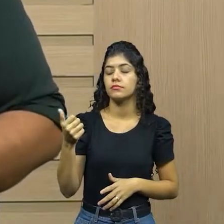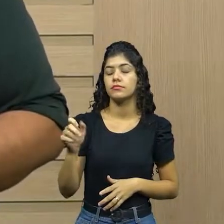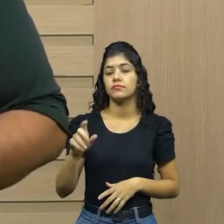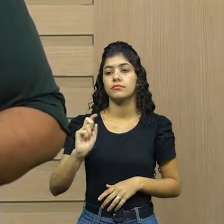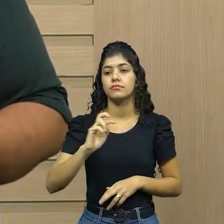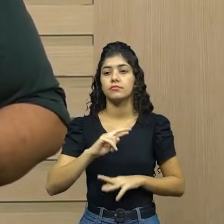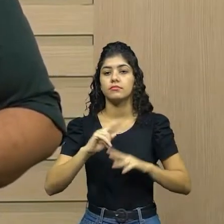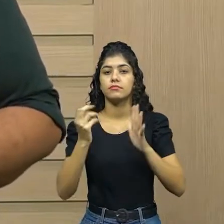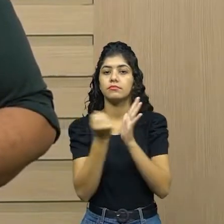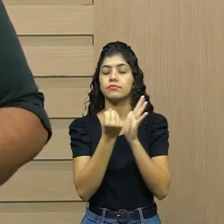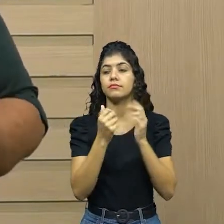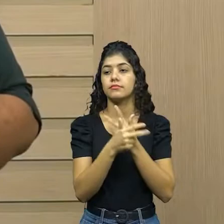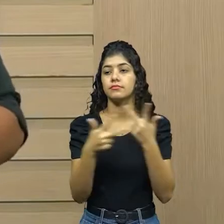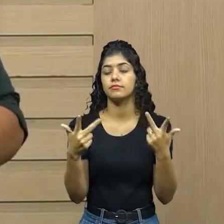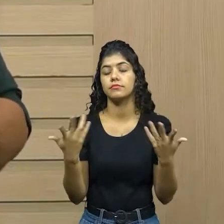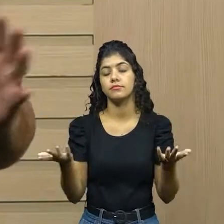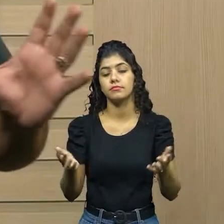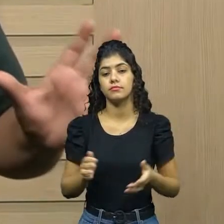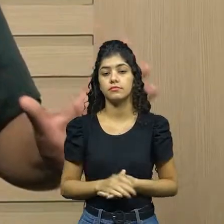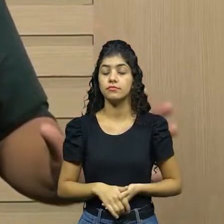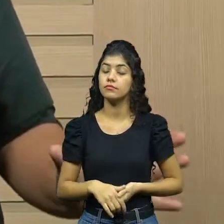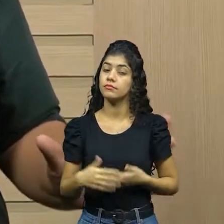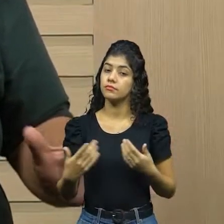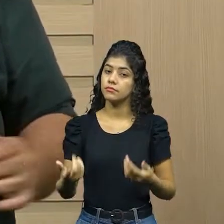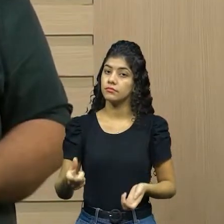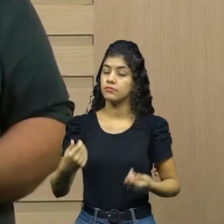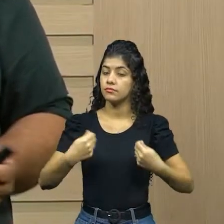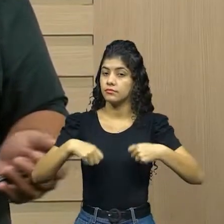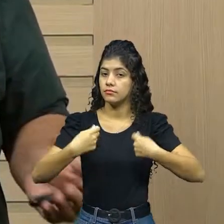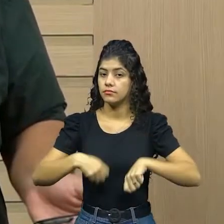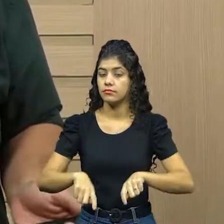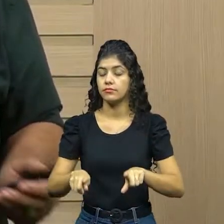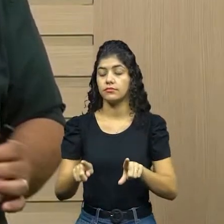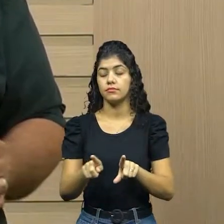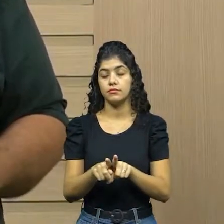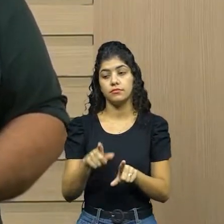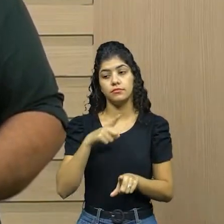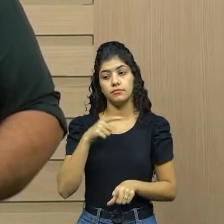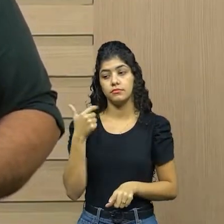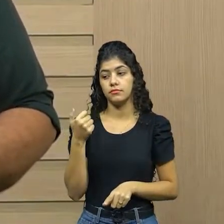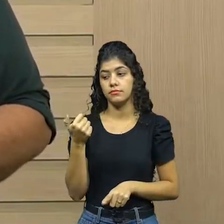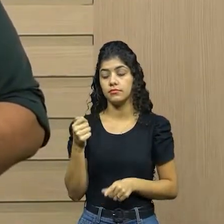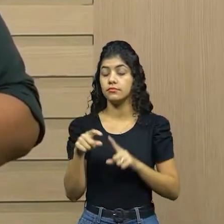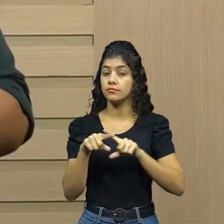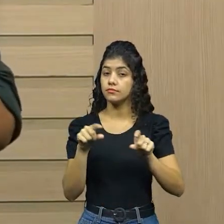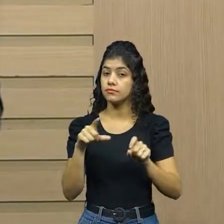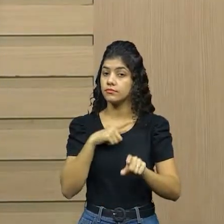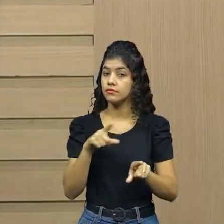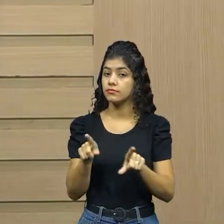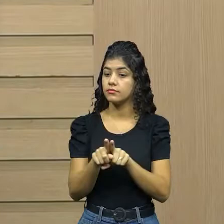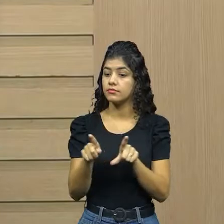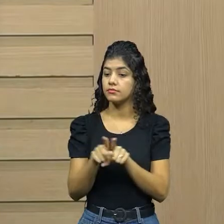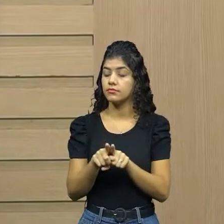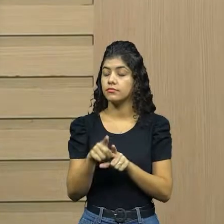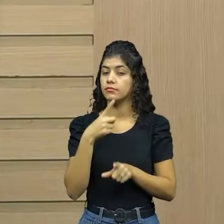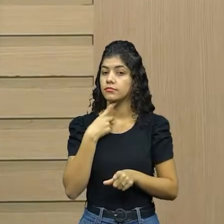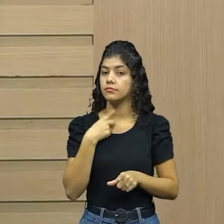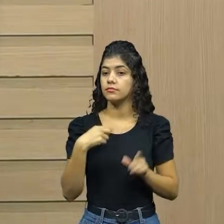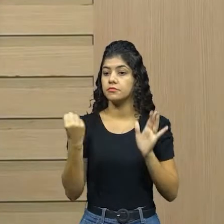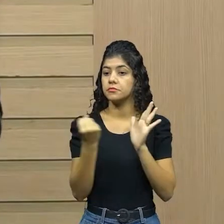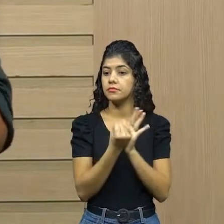marca. Então, nesse ponto, eu tenho uma necessidade de ter a caneta, mas eu tenho um desejo de ter uma marca